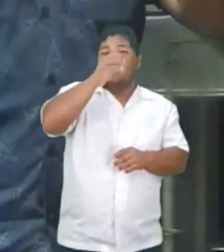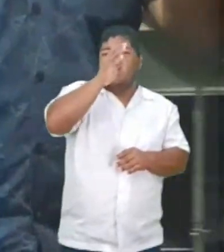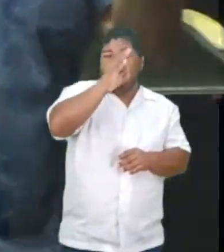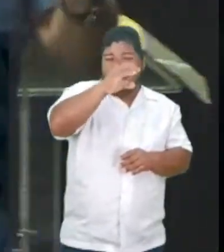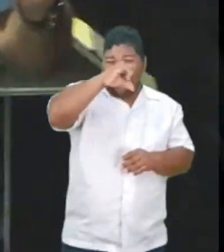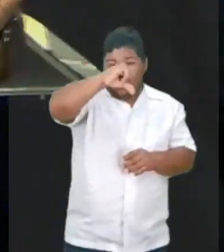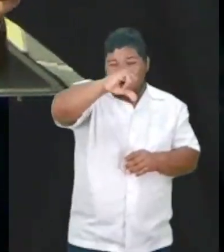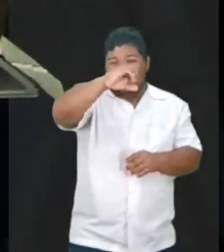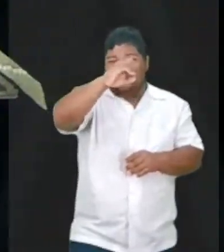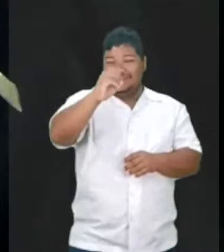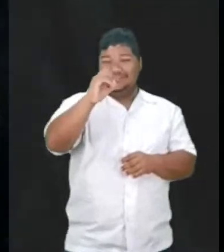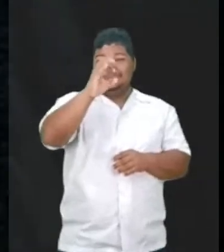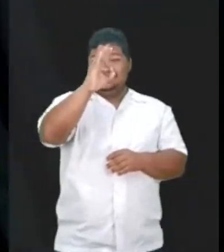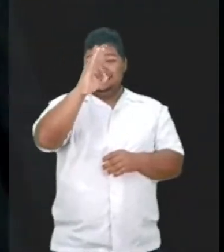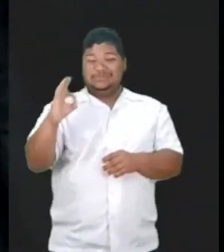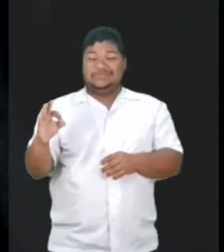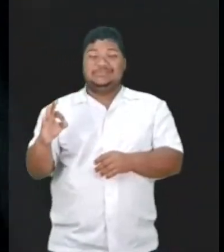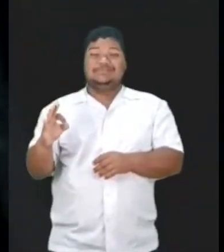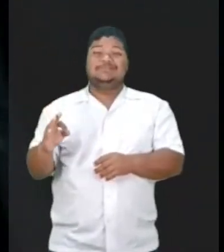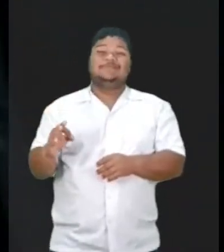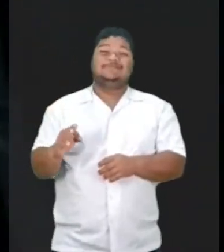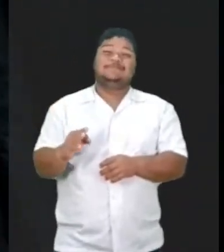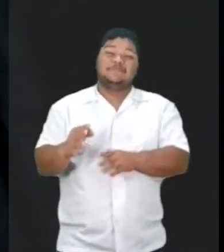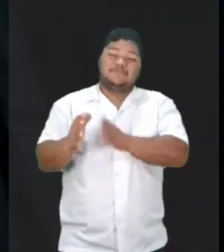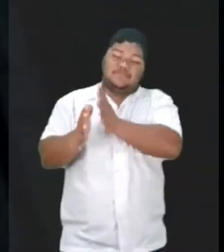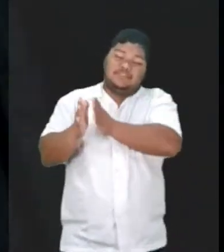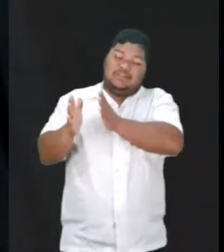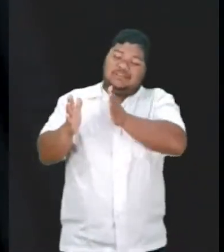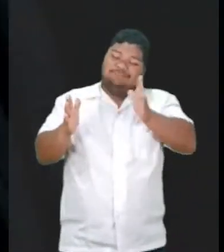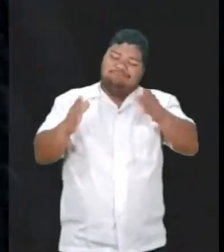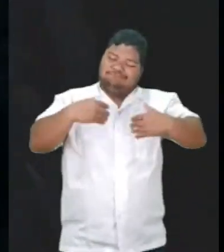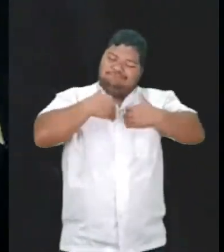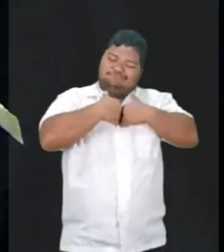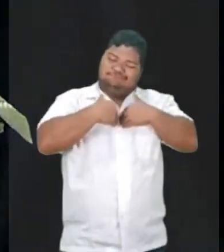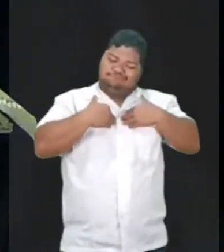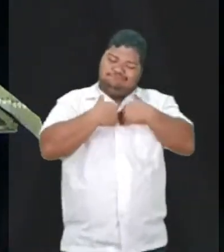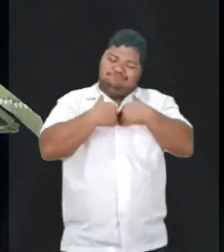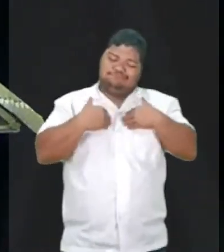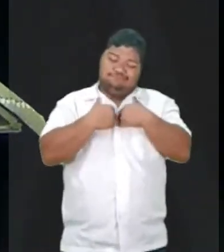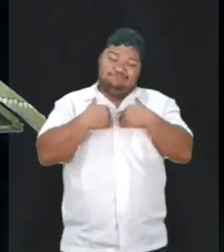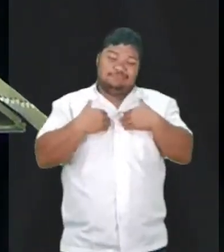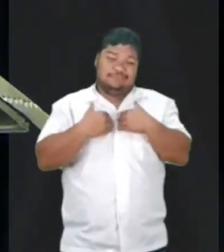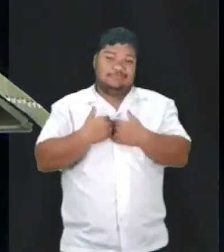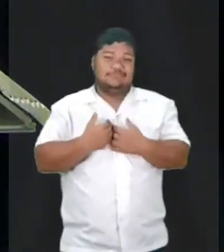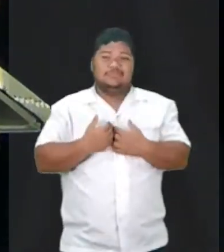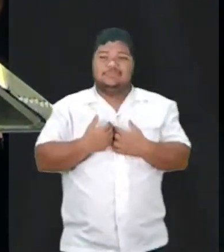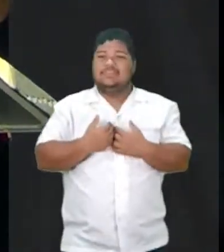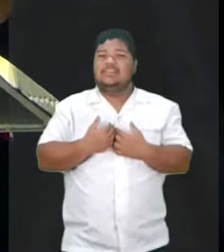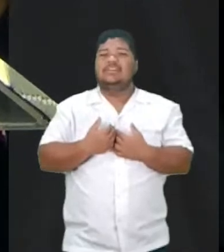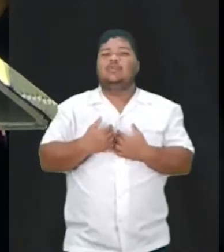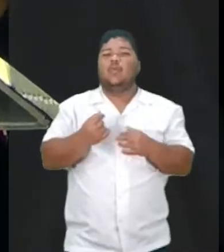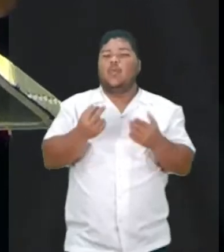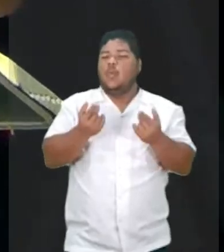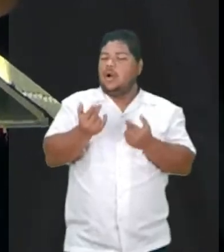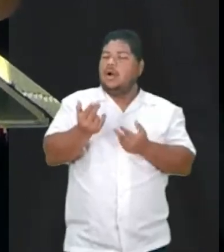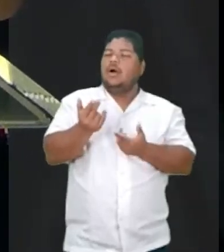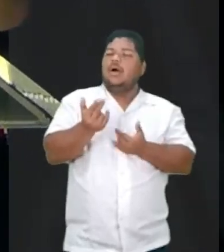dos animais, fazendo esse estudo regressivo genético, deu o mesmo tempo, de 6